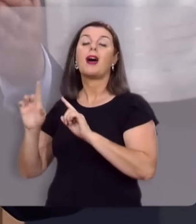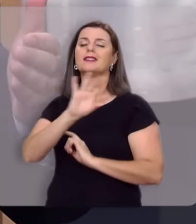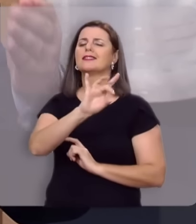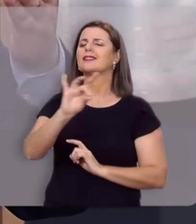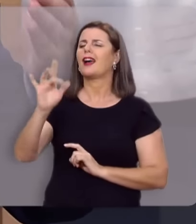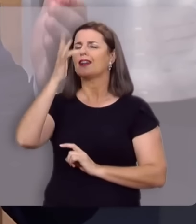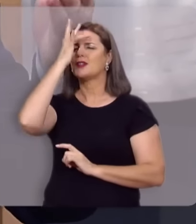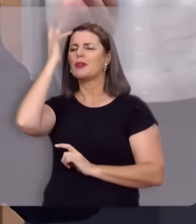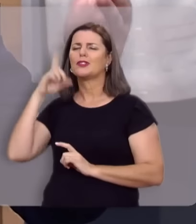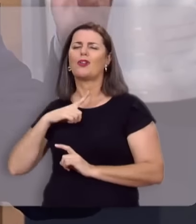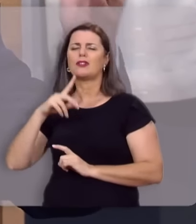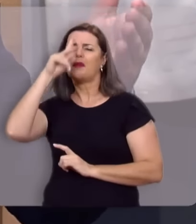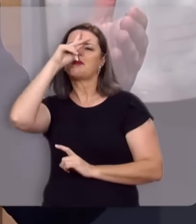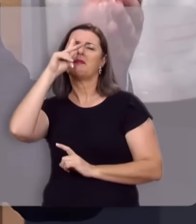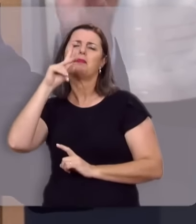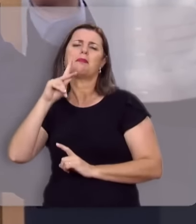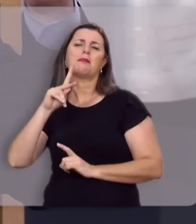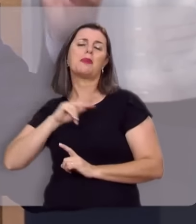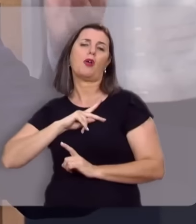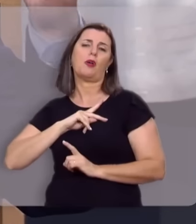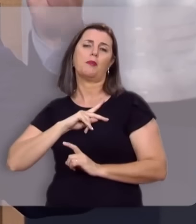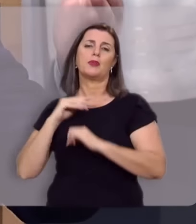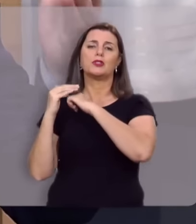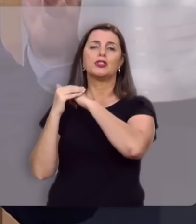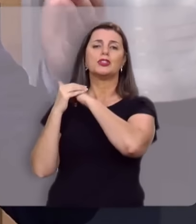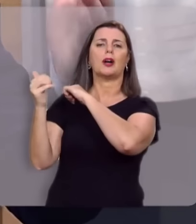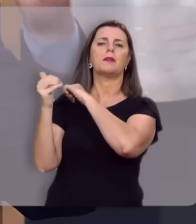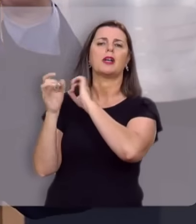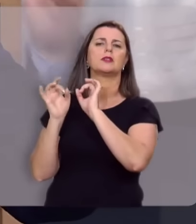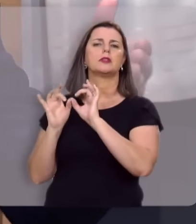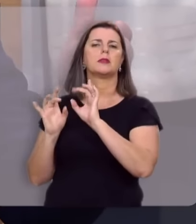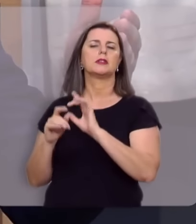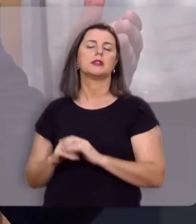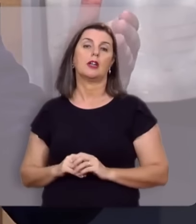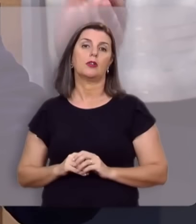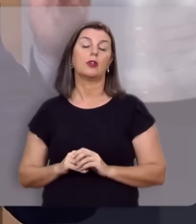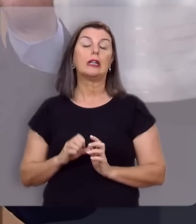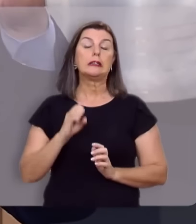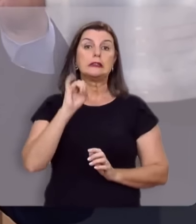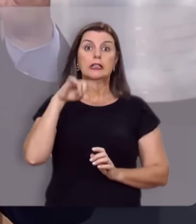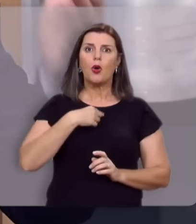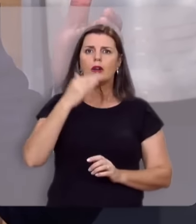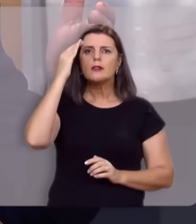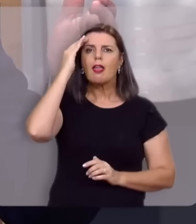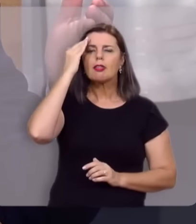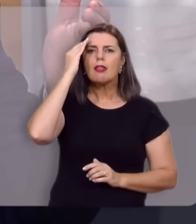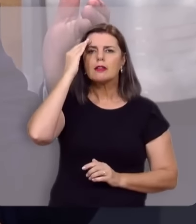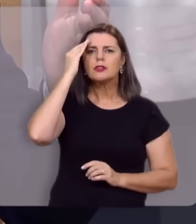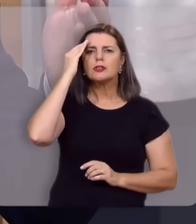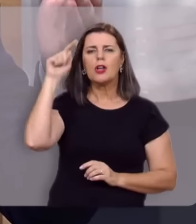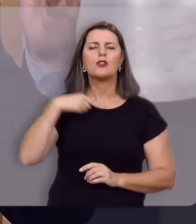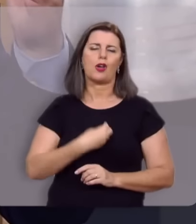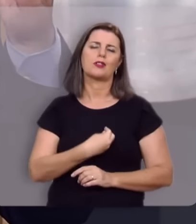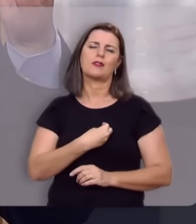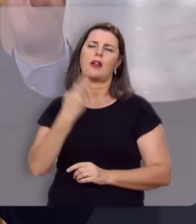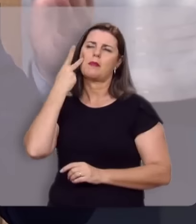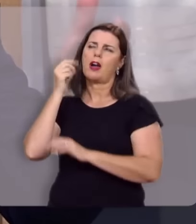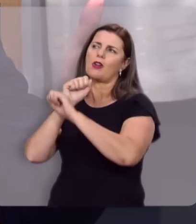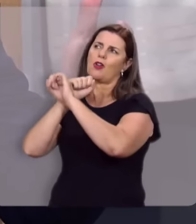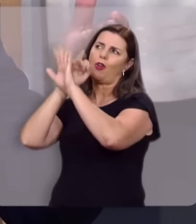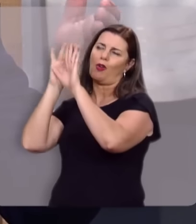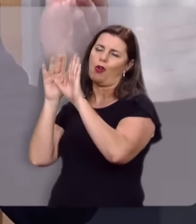mas cada um de nós tem que cumprir o seu chamado específico. Se nós temos essa consciência, nós vamos viver para a